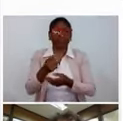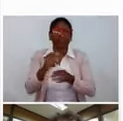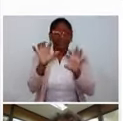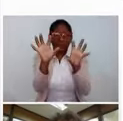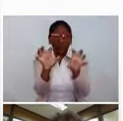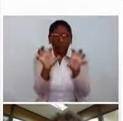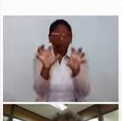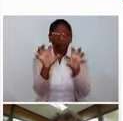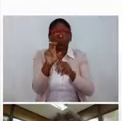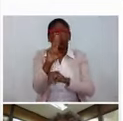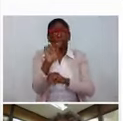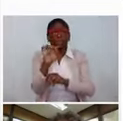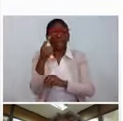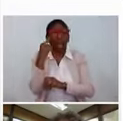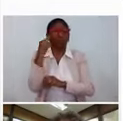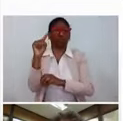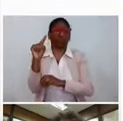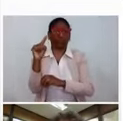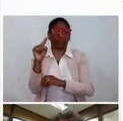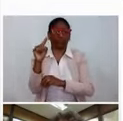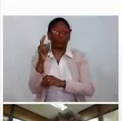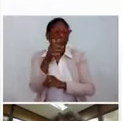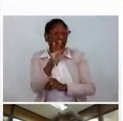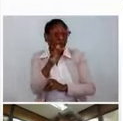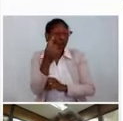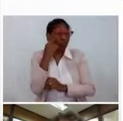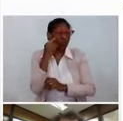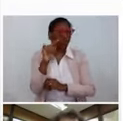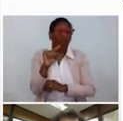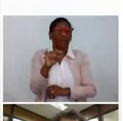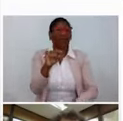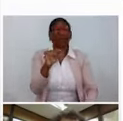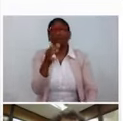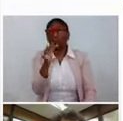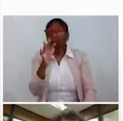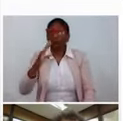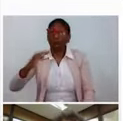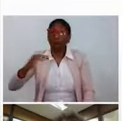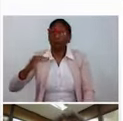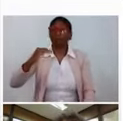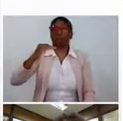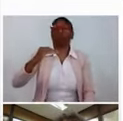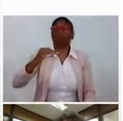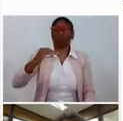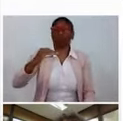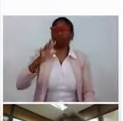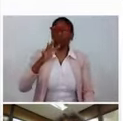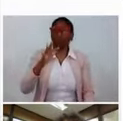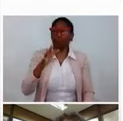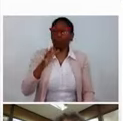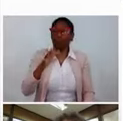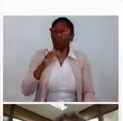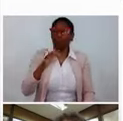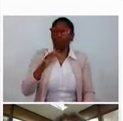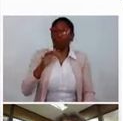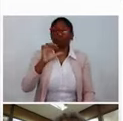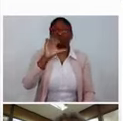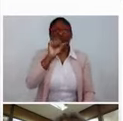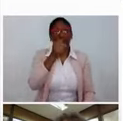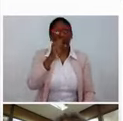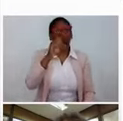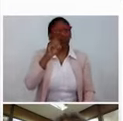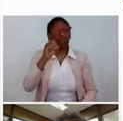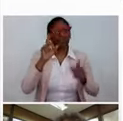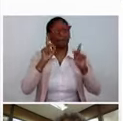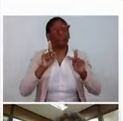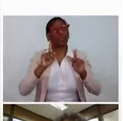de UTI por dia. Então, a média atualmente é cerca de um aumento diário de cerca de 80